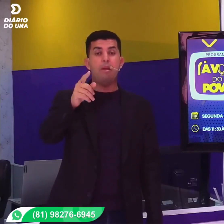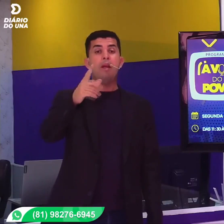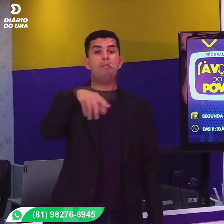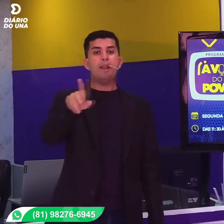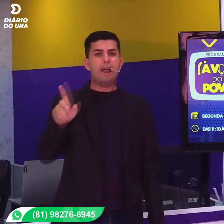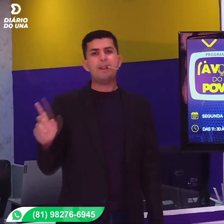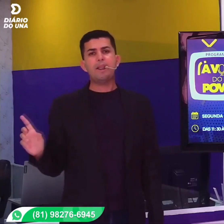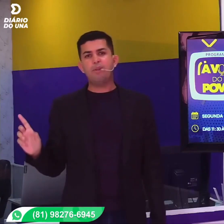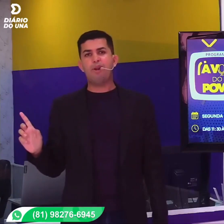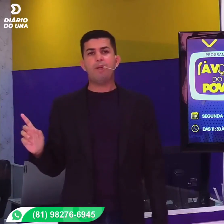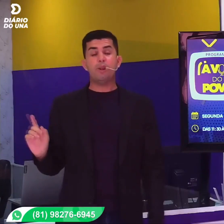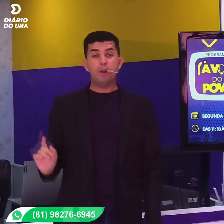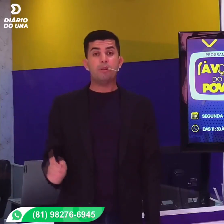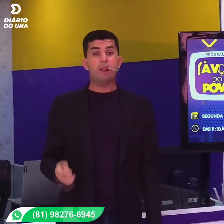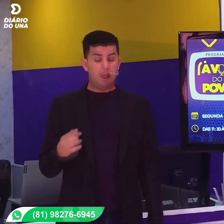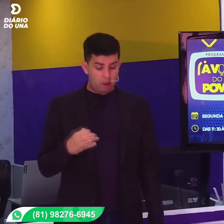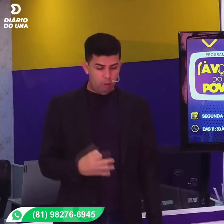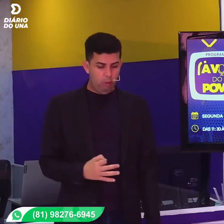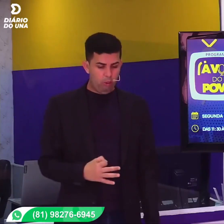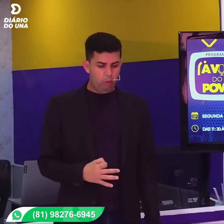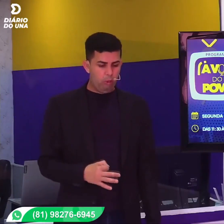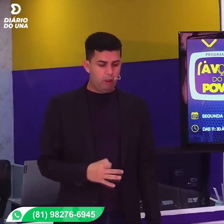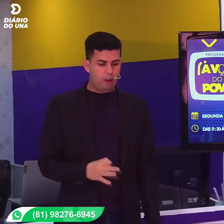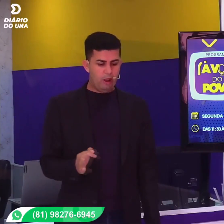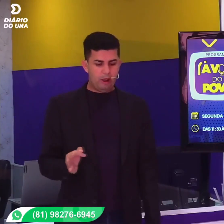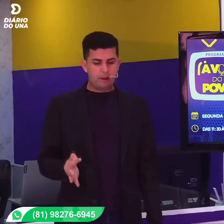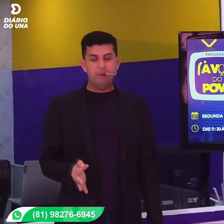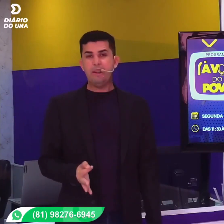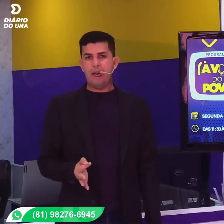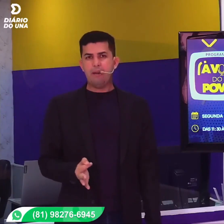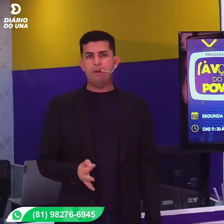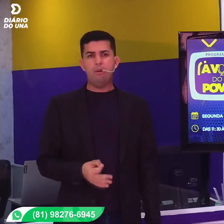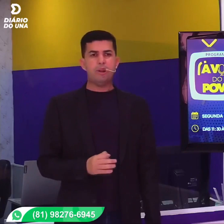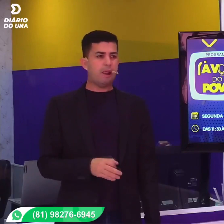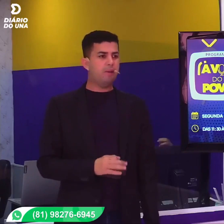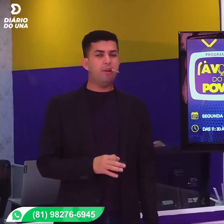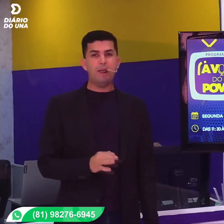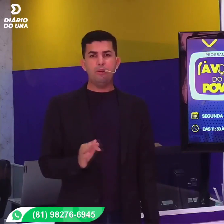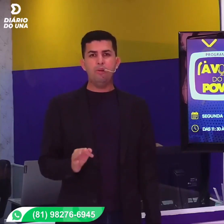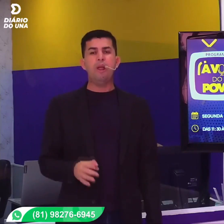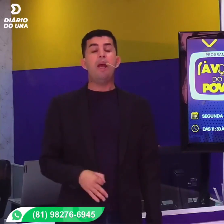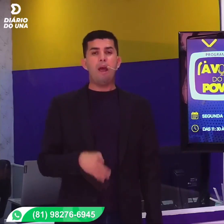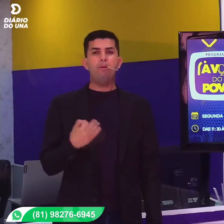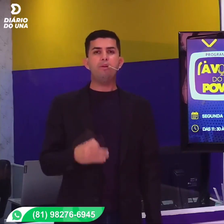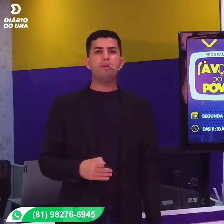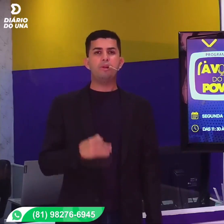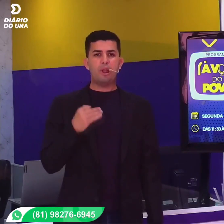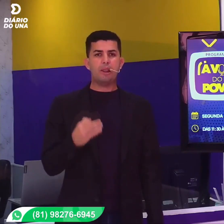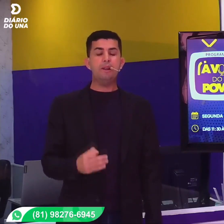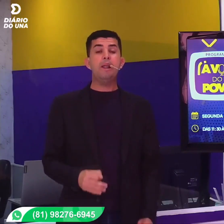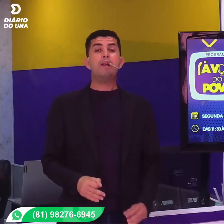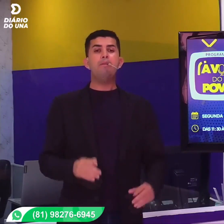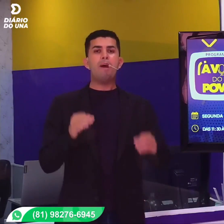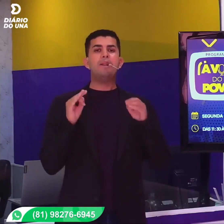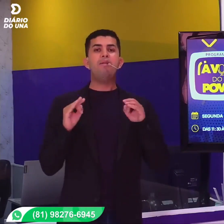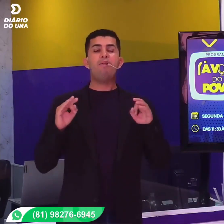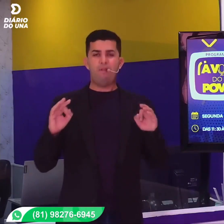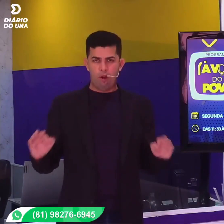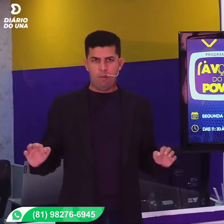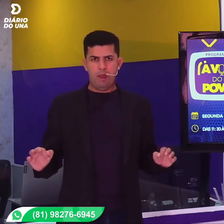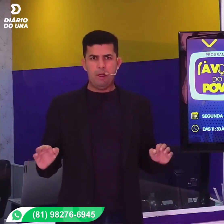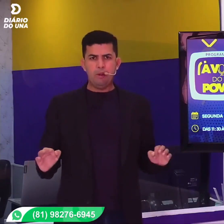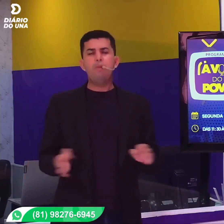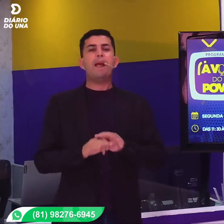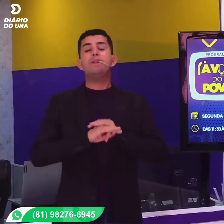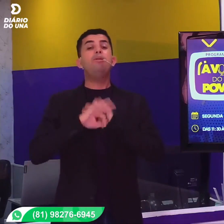obrigado. Mas lá tem as informações, porque a TV Diário, o Instagram do Diário do Una, é um dos Instagrams que mais